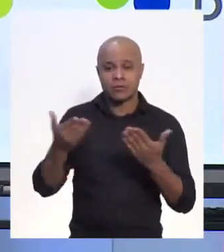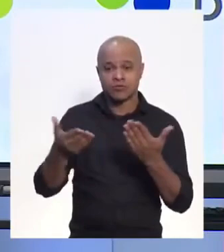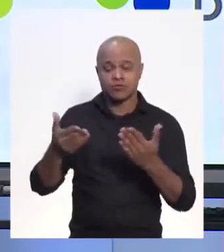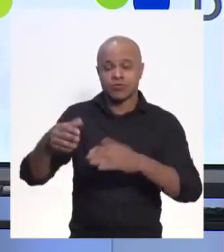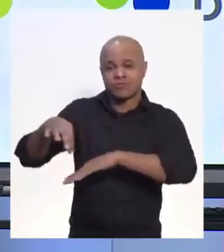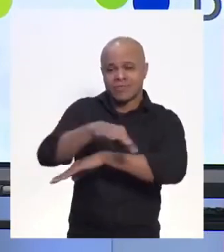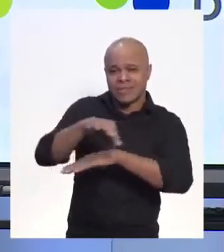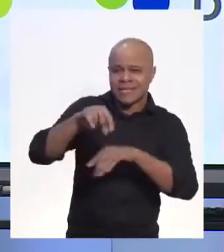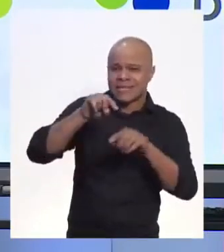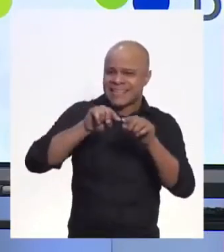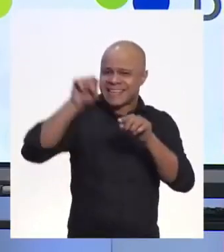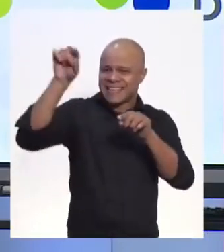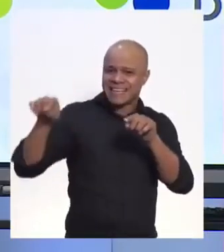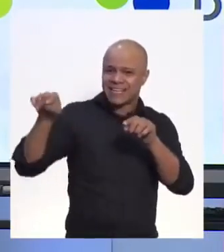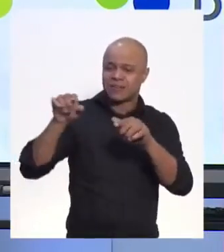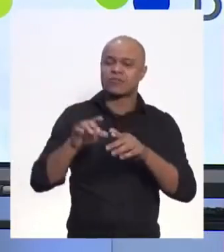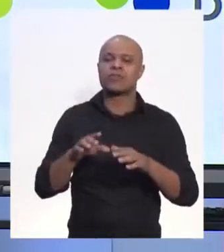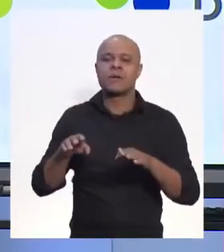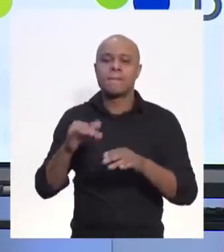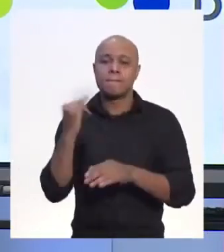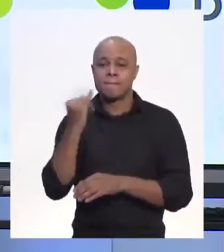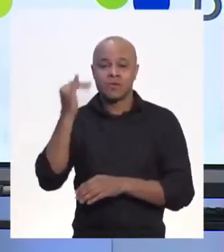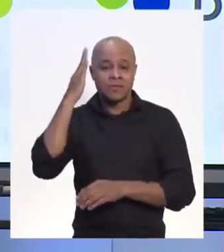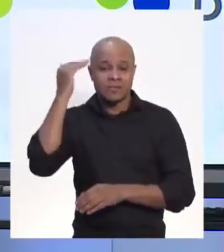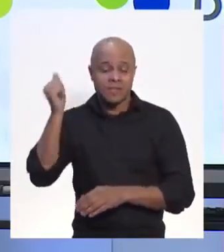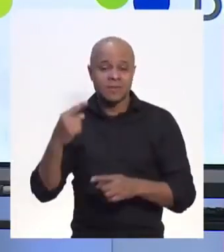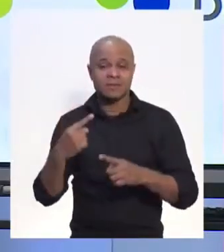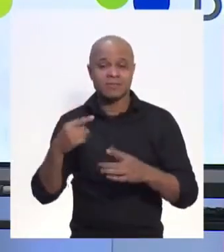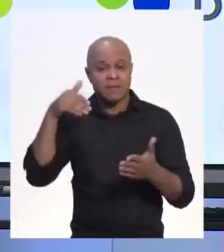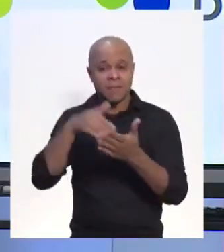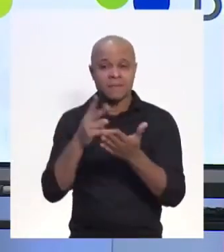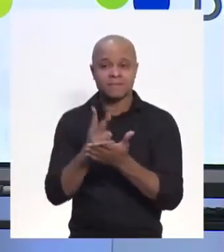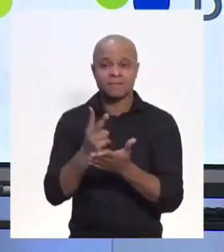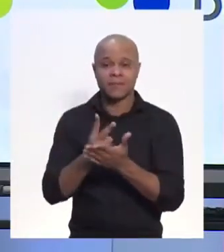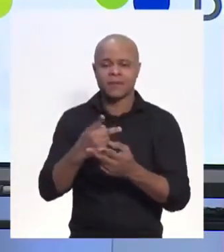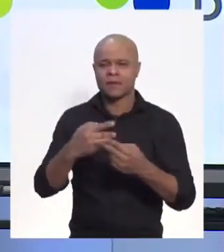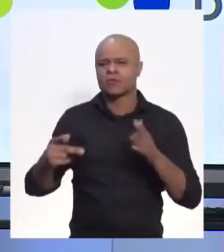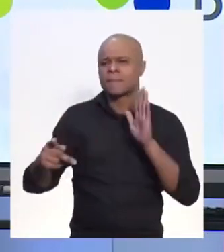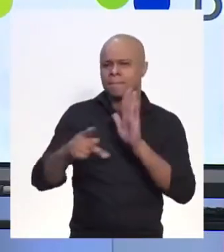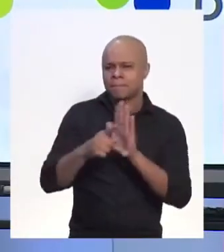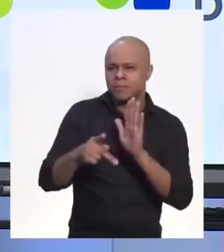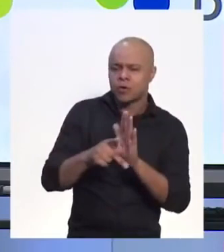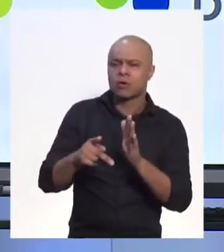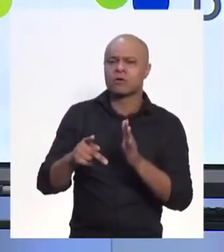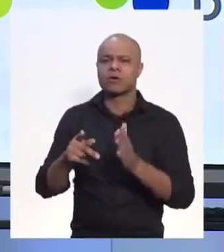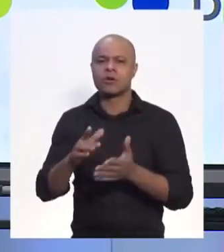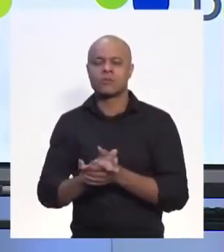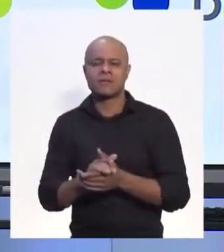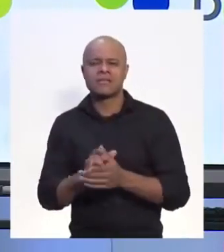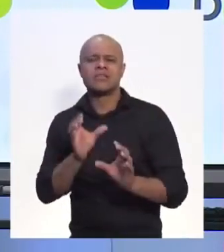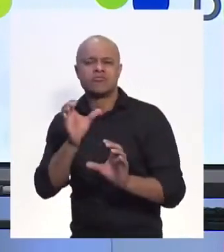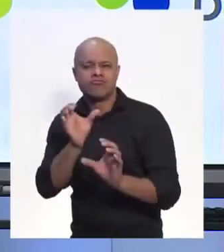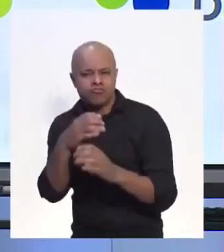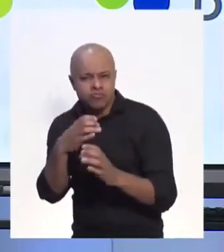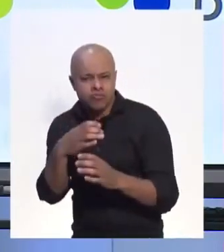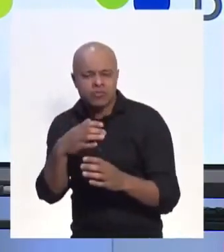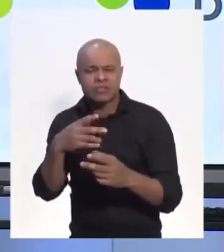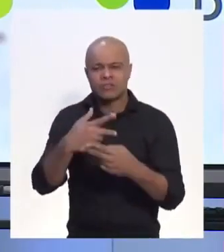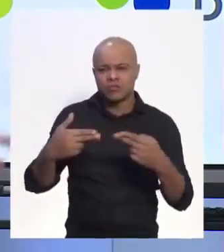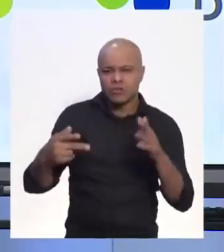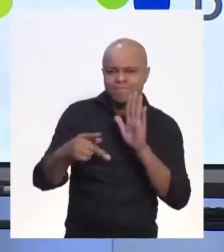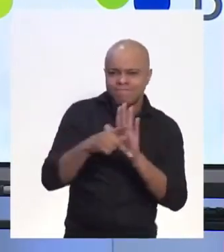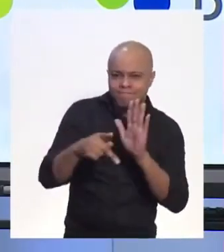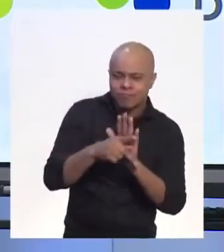são bastante comuns, bastante usuais, até por uma questão estética, né? A gente tem a questão das engenharias aí,